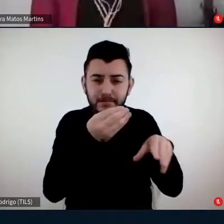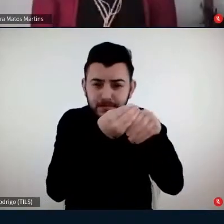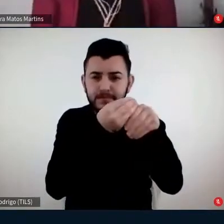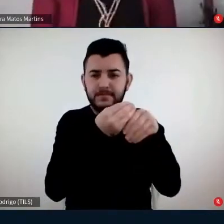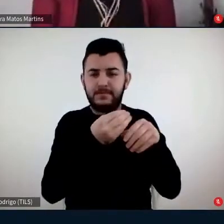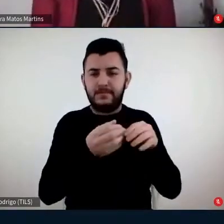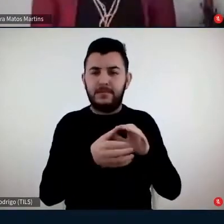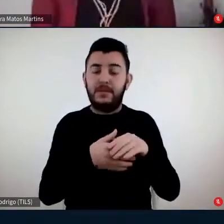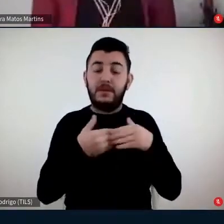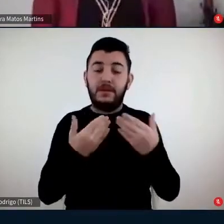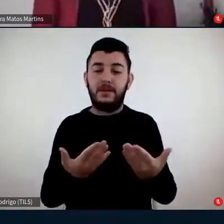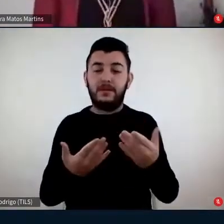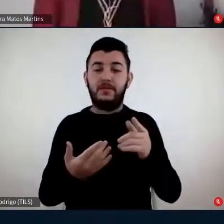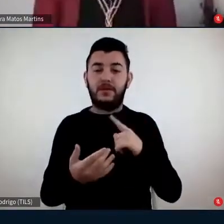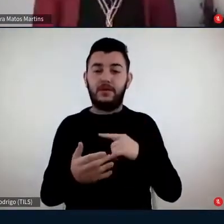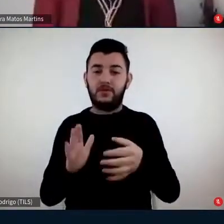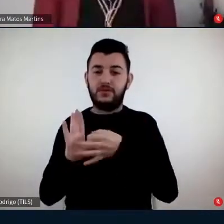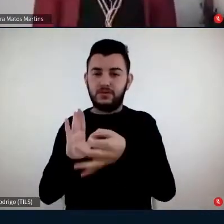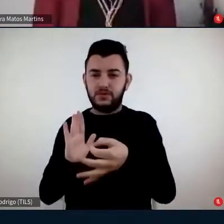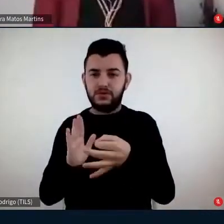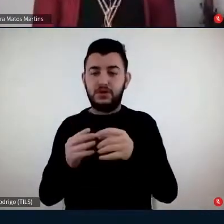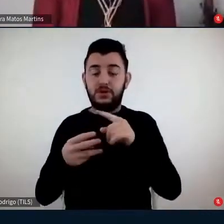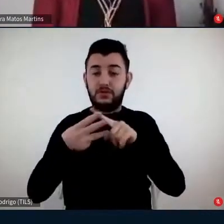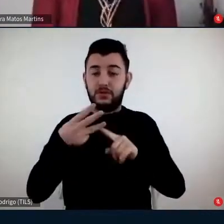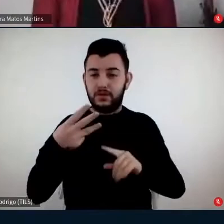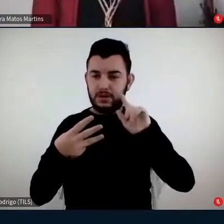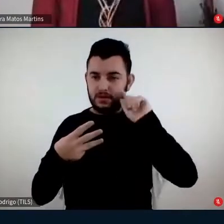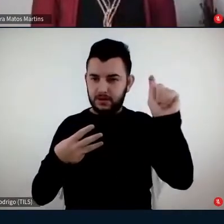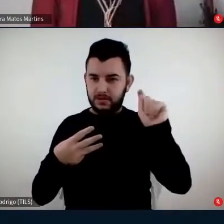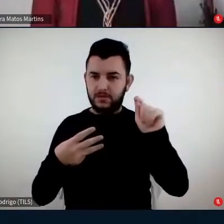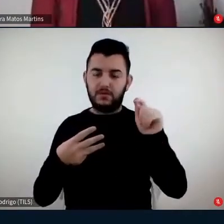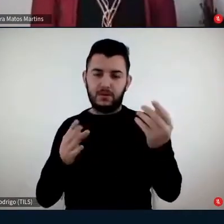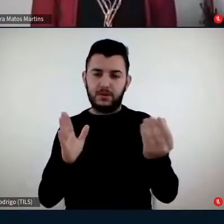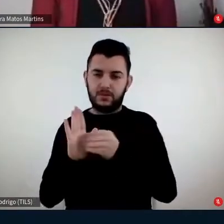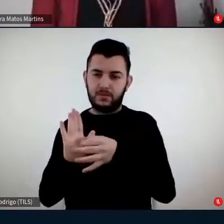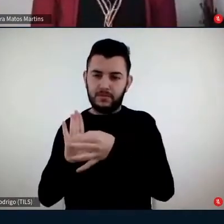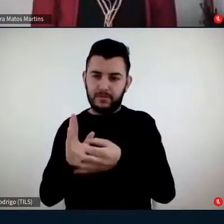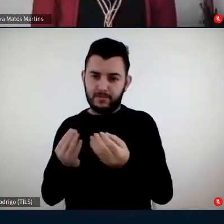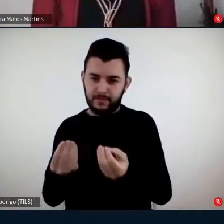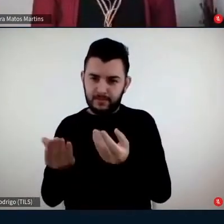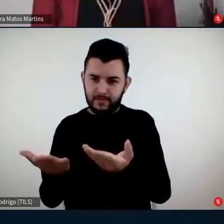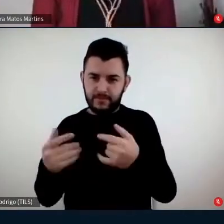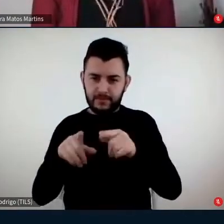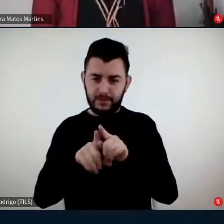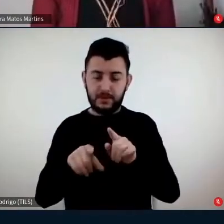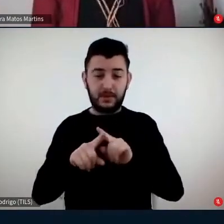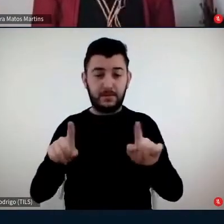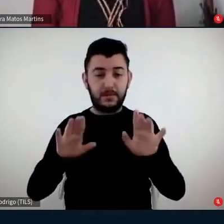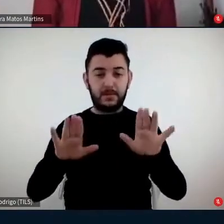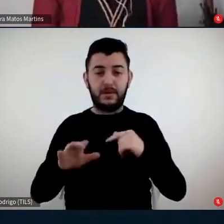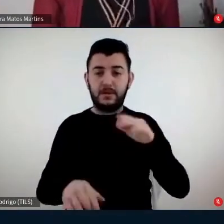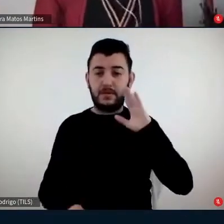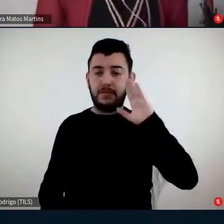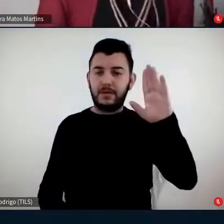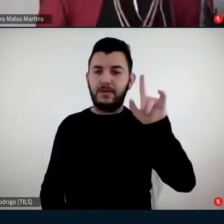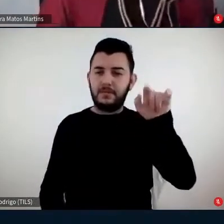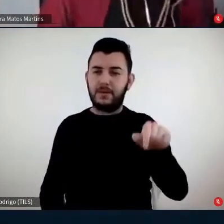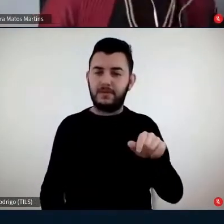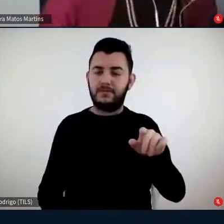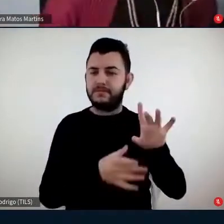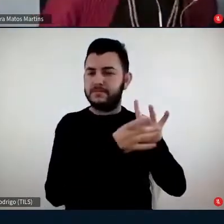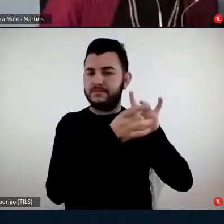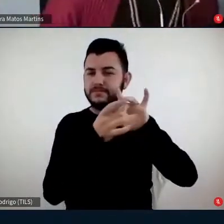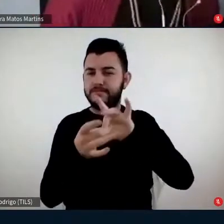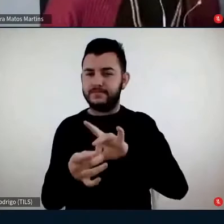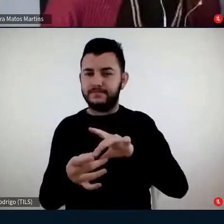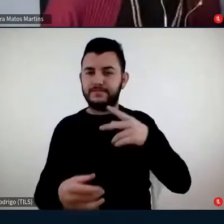sugiro aqui três autores para você, no parecer que eu vou te enviar, né? E um dos principais e mais recorrentes, assim, no contexto